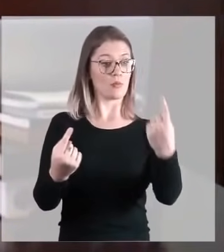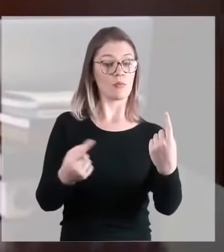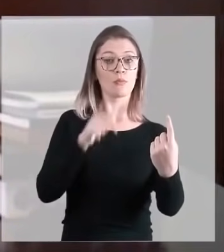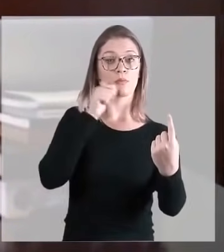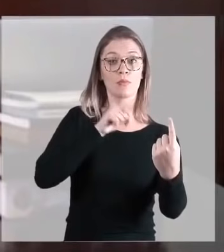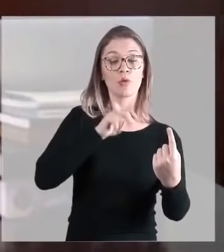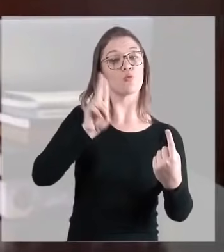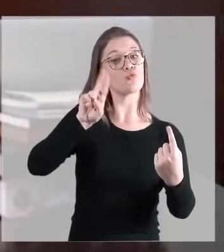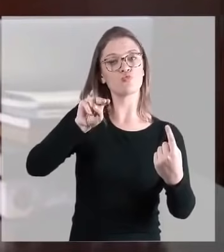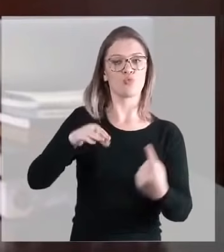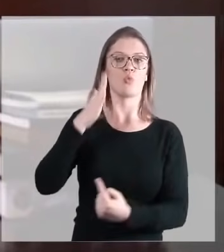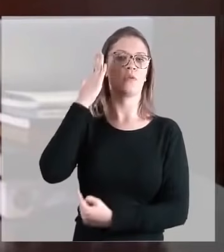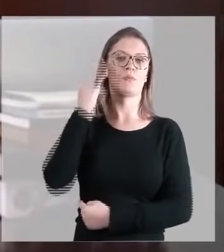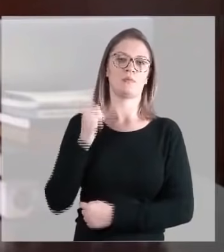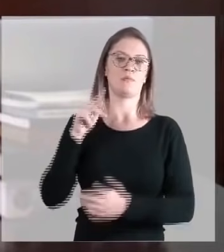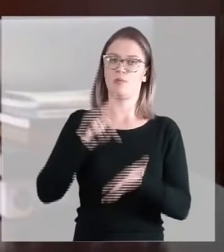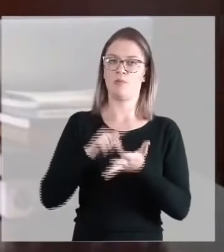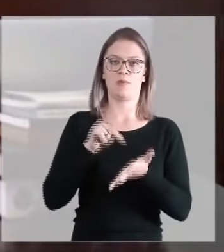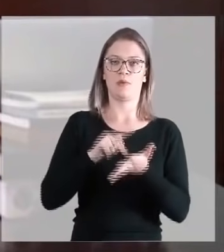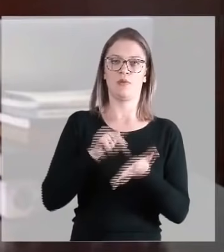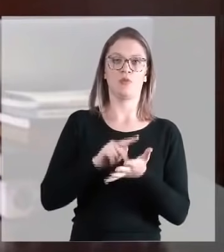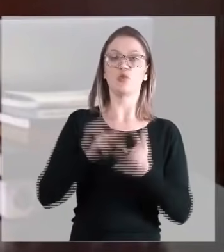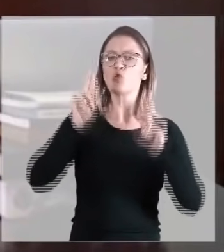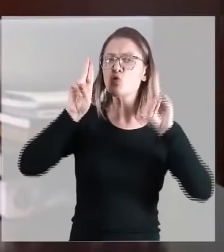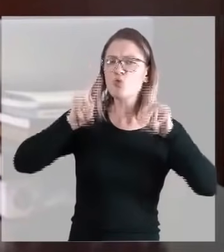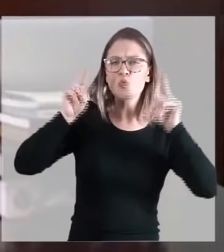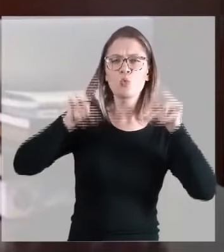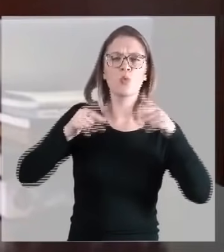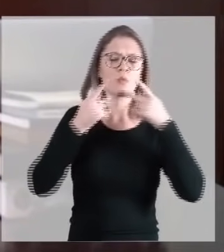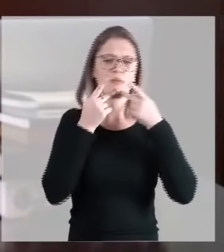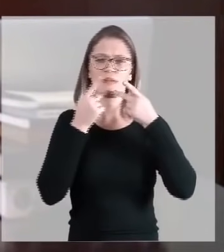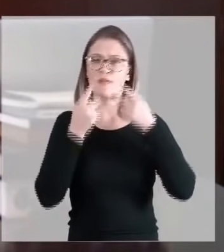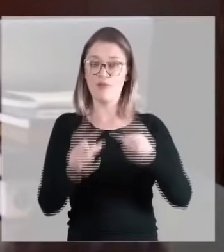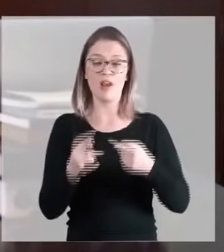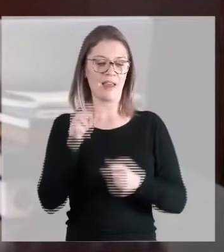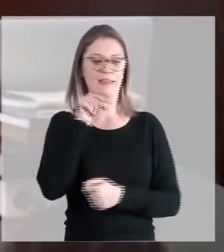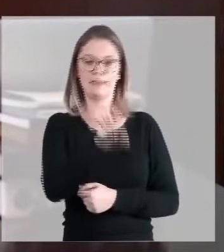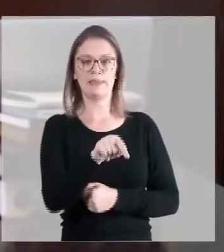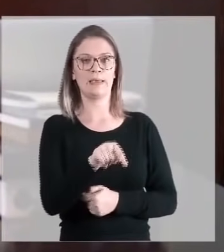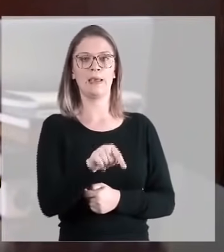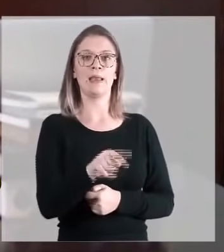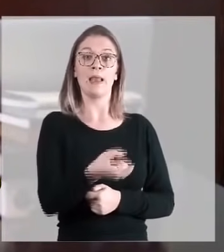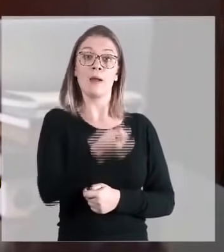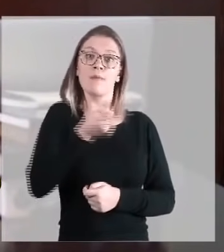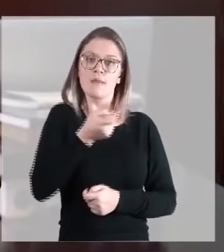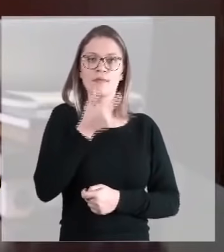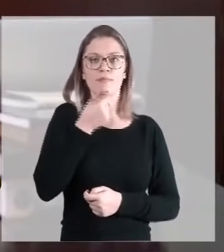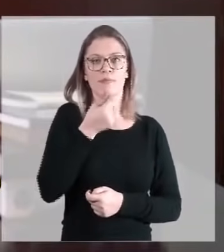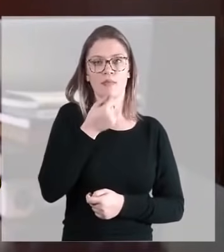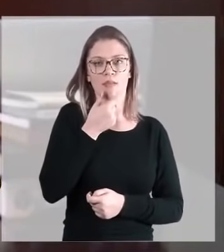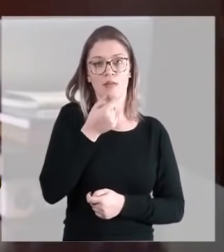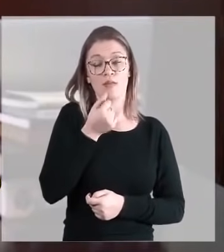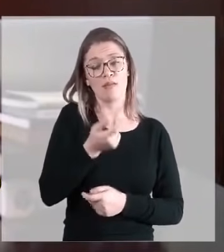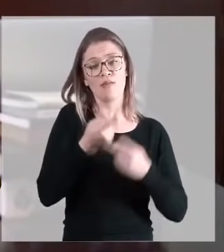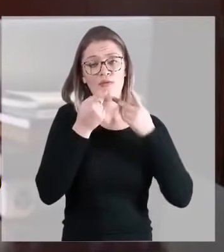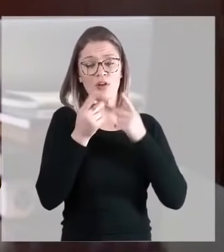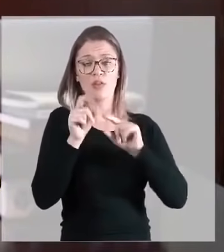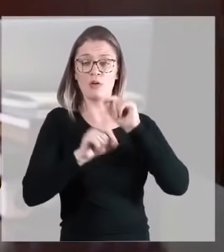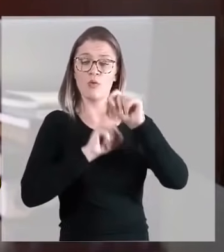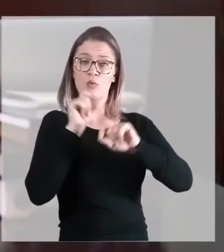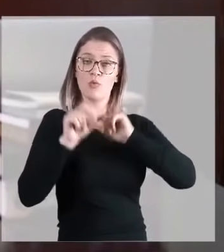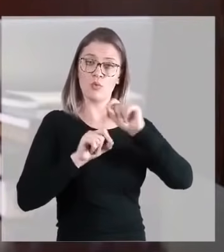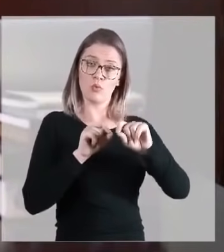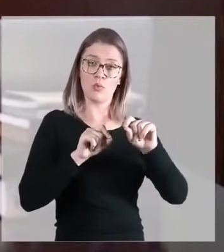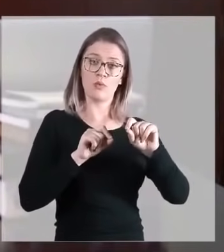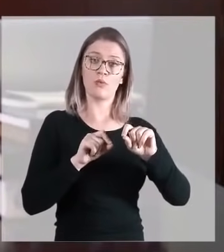jamais saberia a verdade sobre o seu sexo, não seria dito para ele que, na verdade, ele era um menino mutilado, mas seria dito sim, enganando ele e a